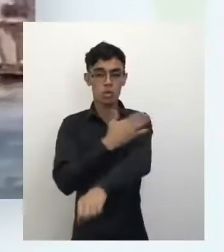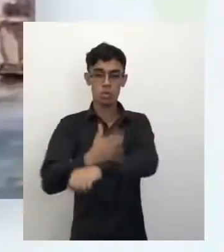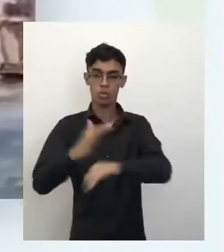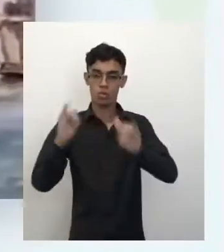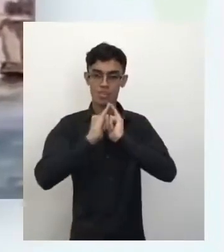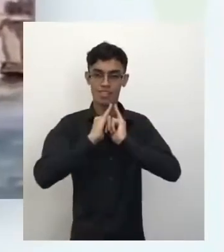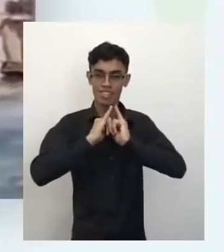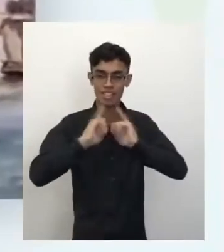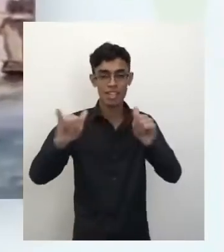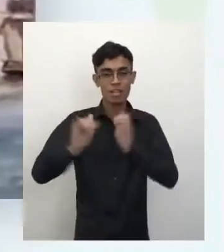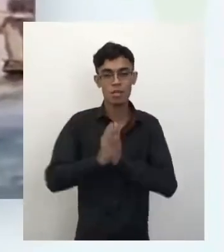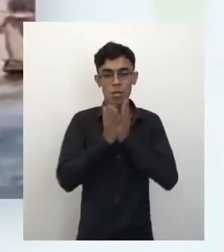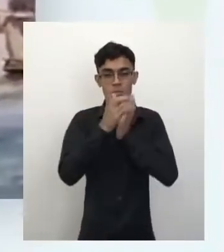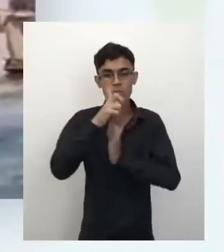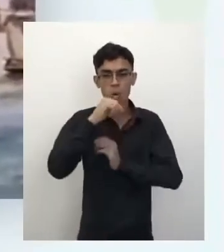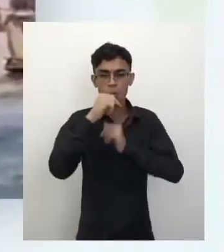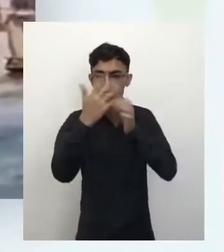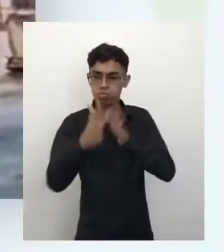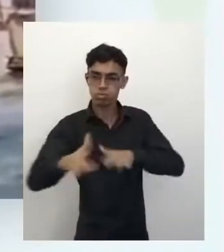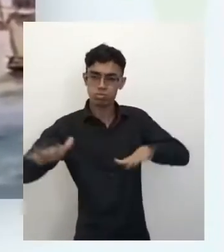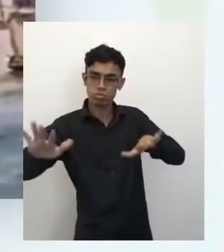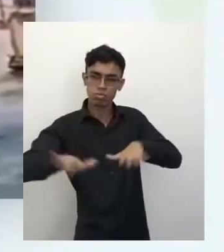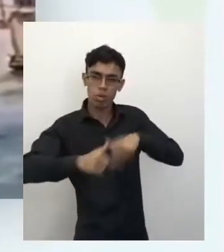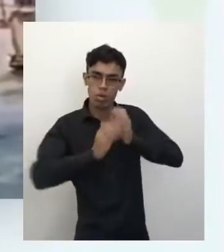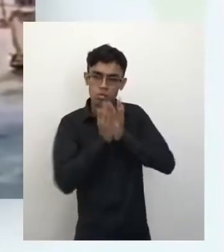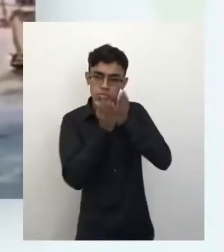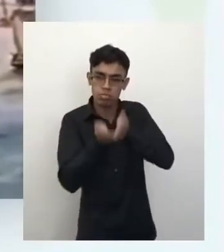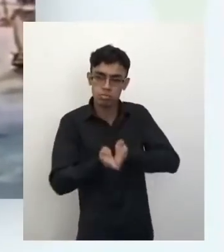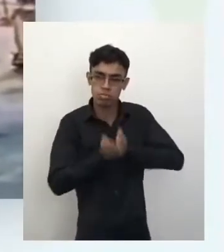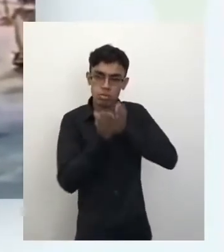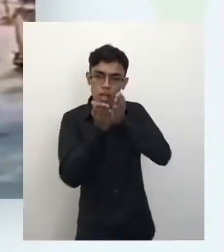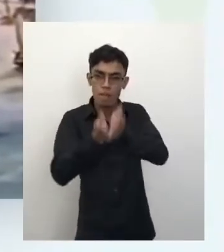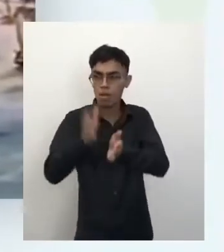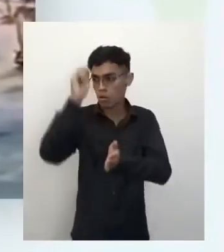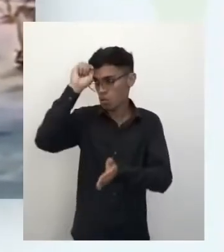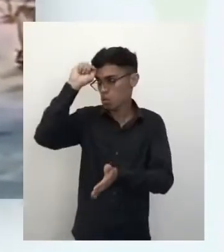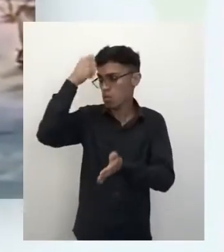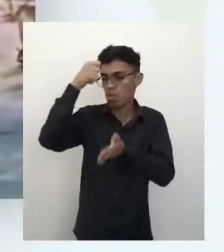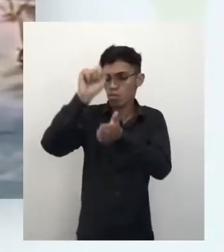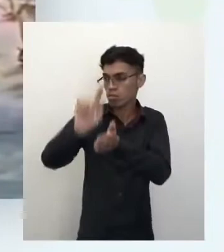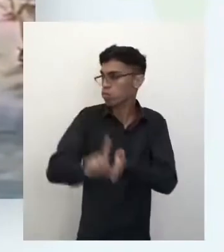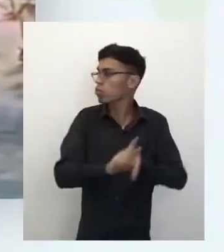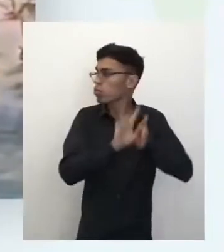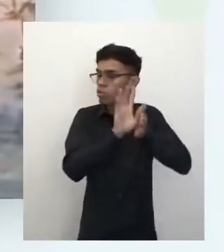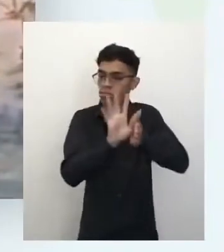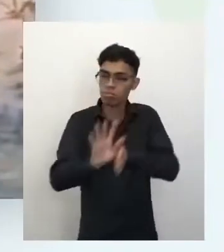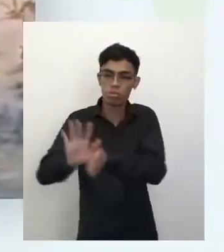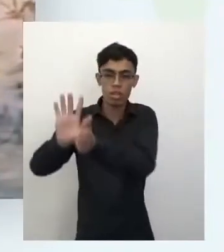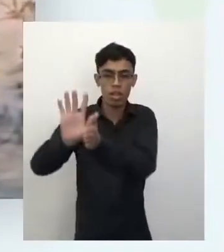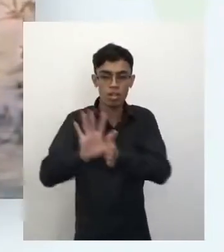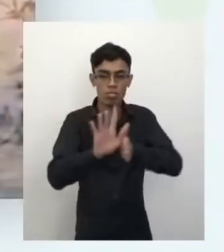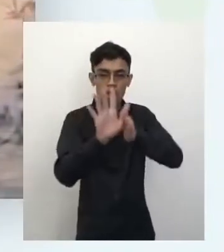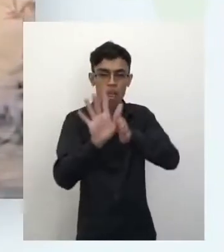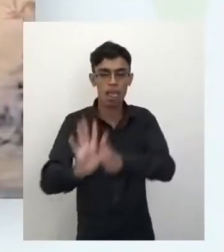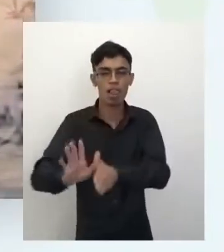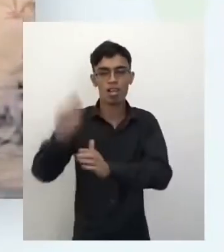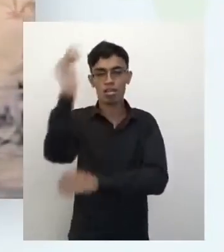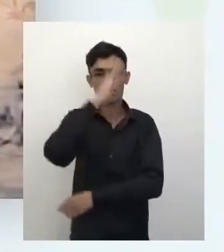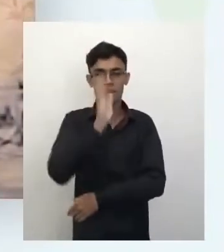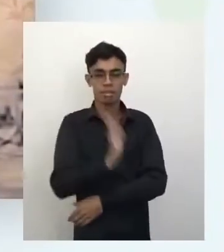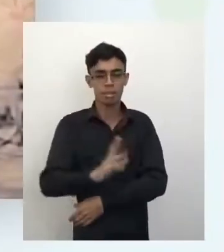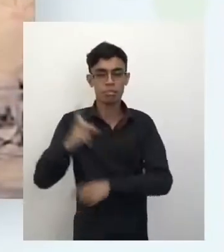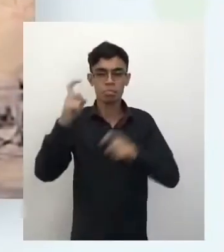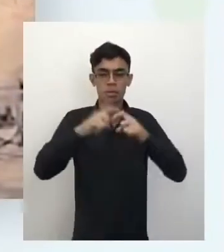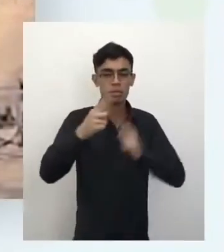engravidou no navio negreiro e veio nascer em terra brasileira. Sem médico e sem parteira,